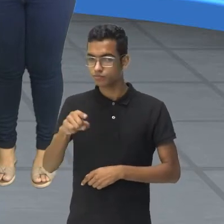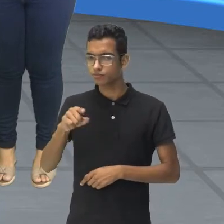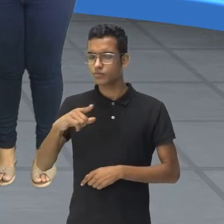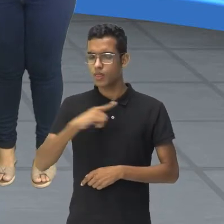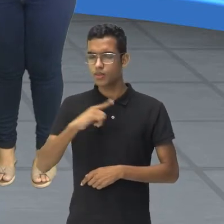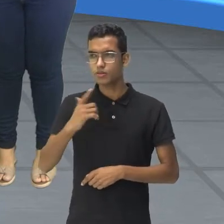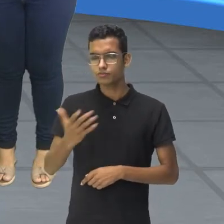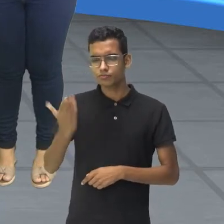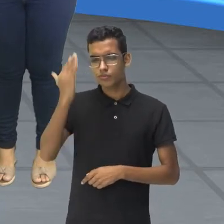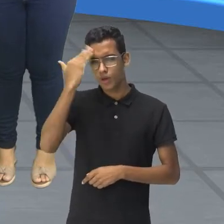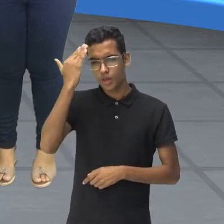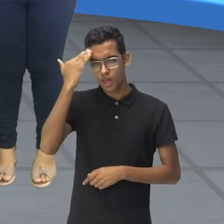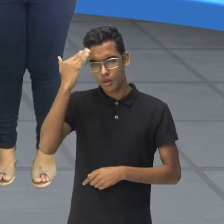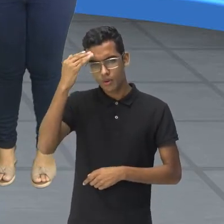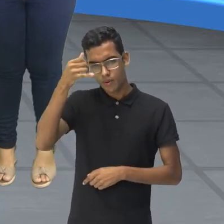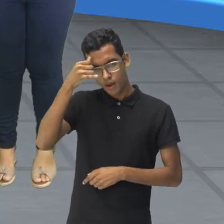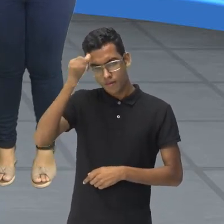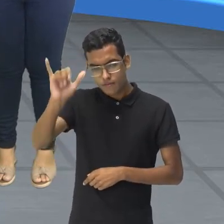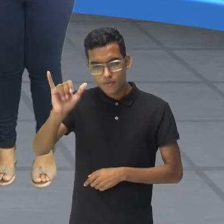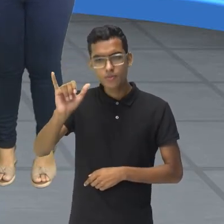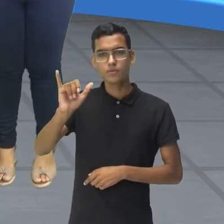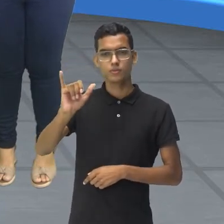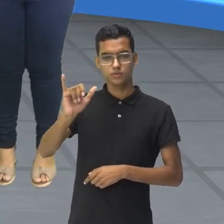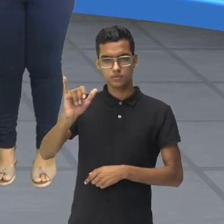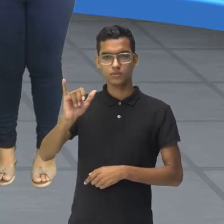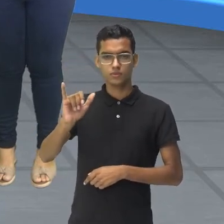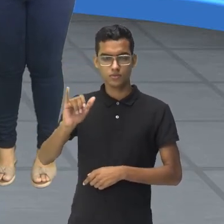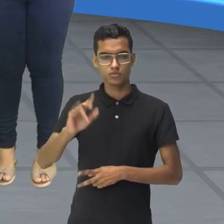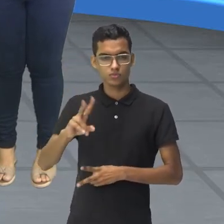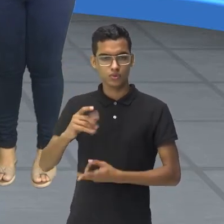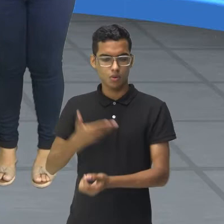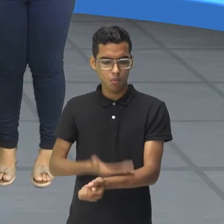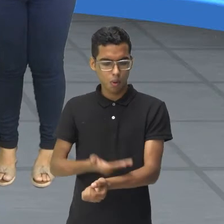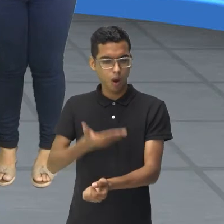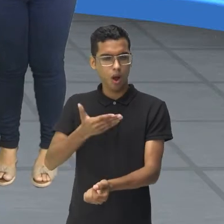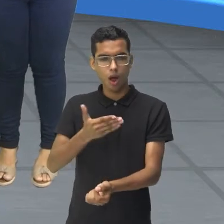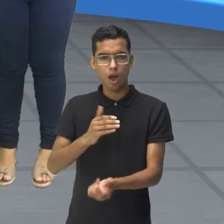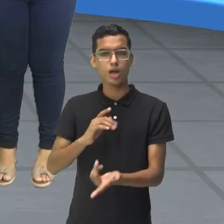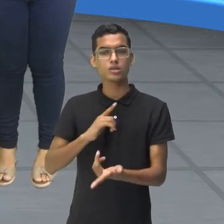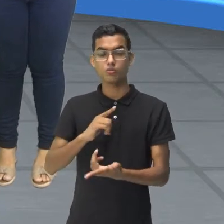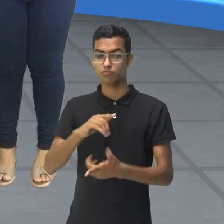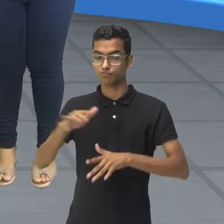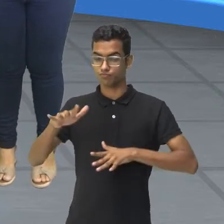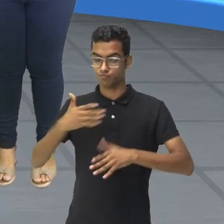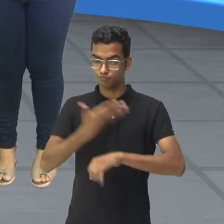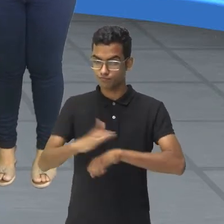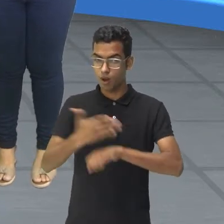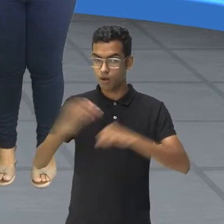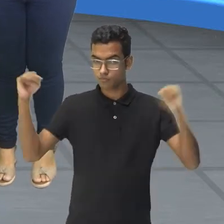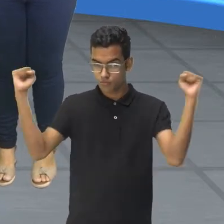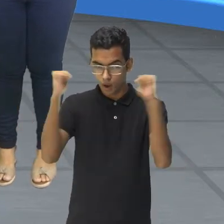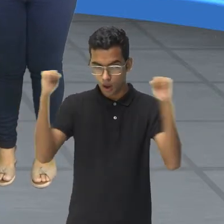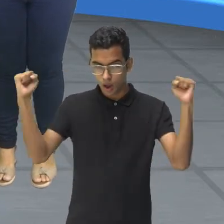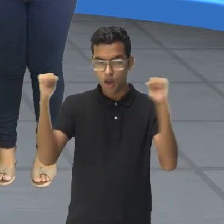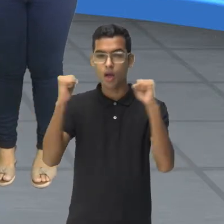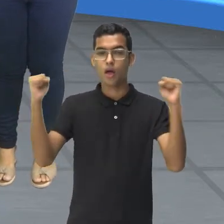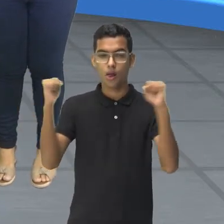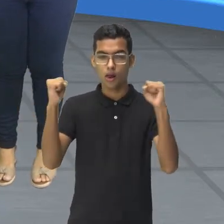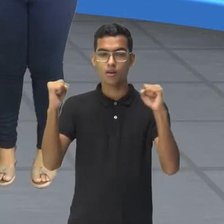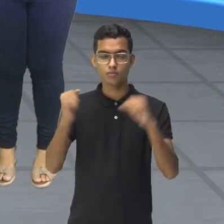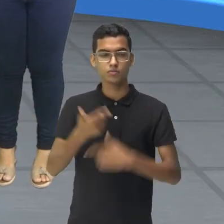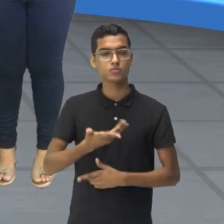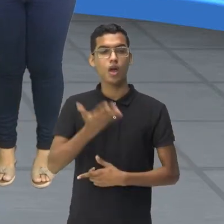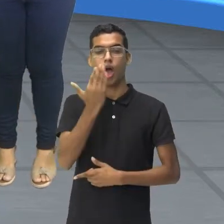que para combater ou para amenizar, para delongar tudo isso, a atividade física, a alimentação